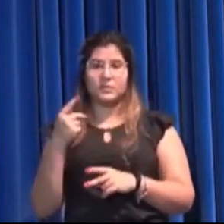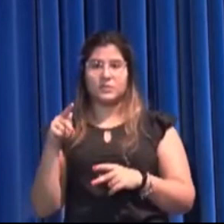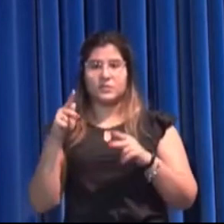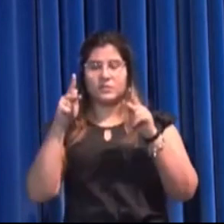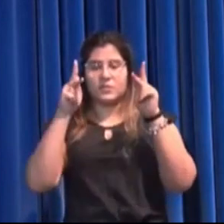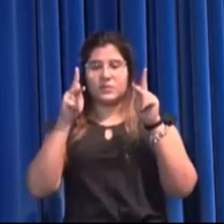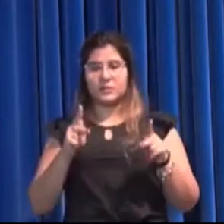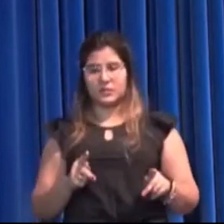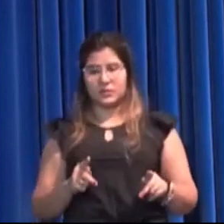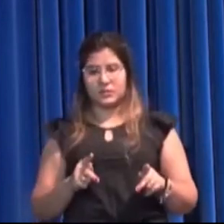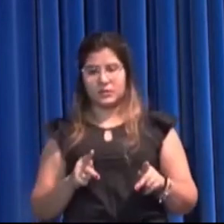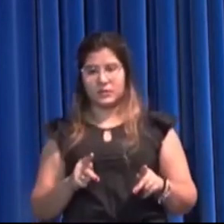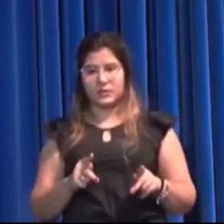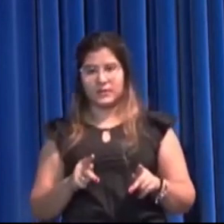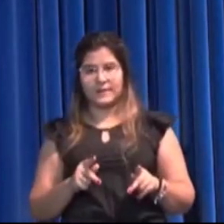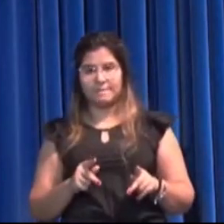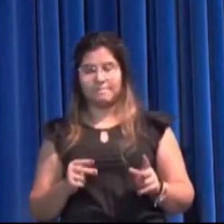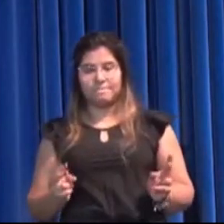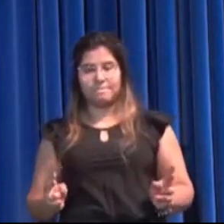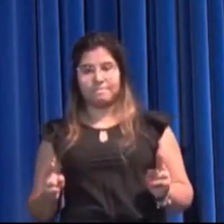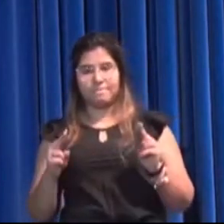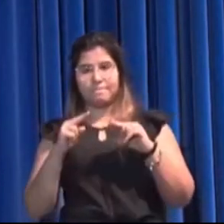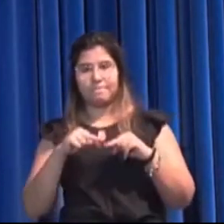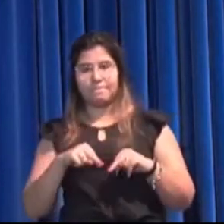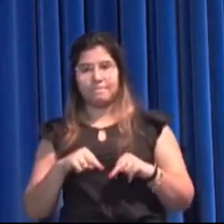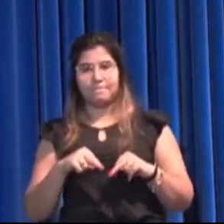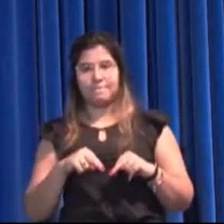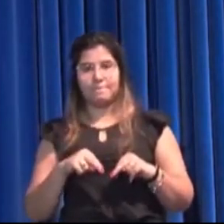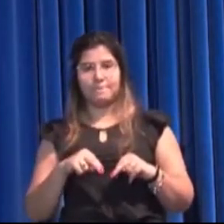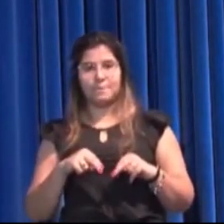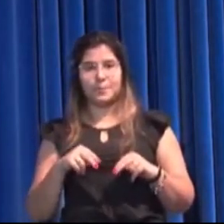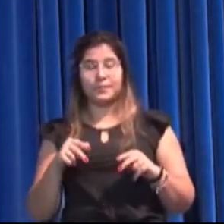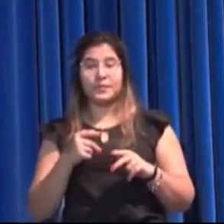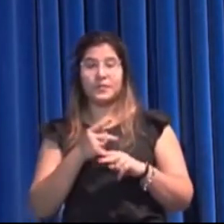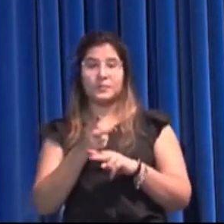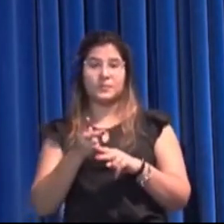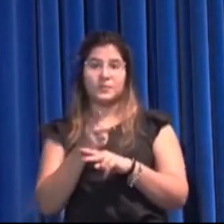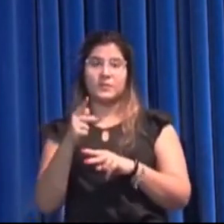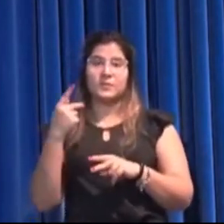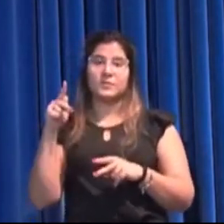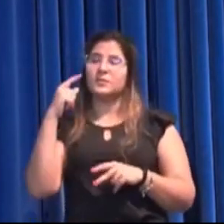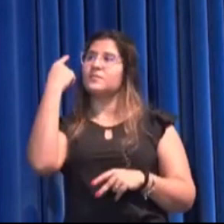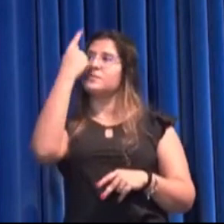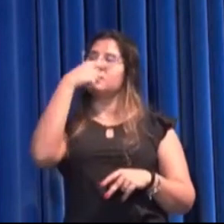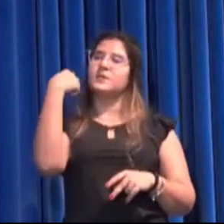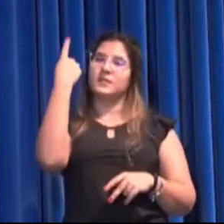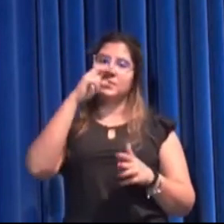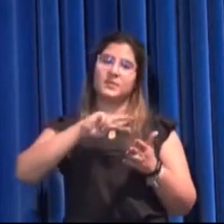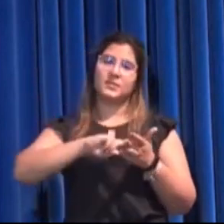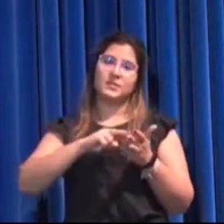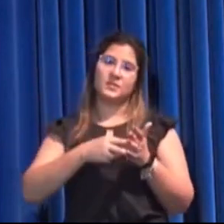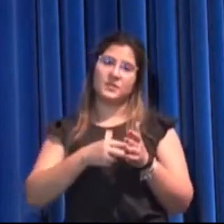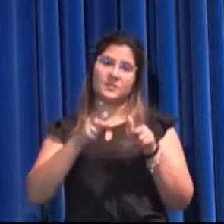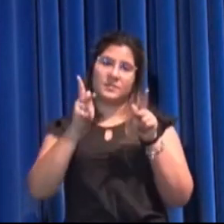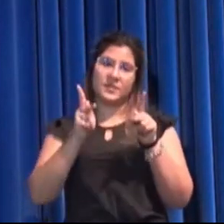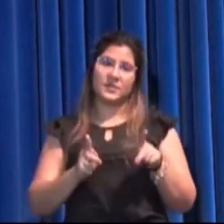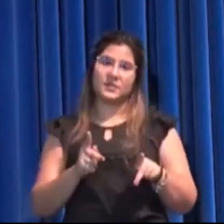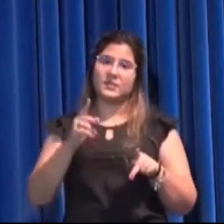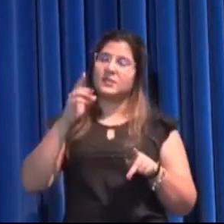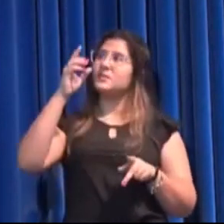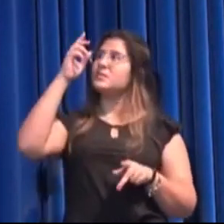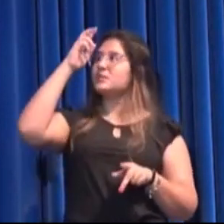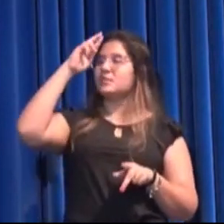presença, e se humilhar, e buscar a sua face. Isso significa buscar a presença